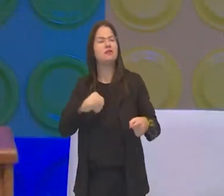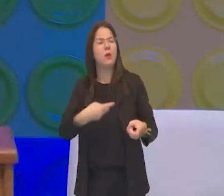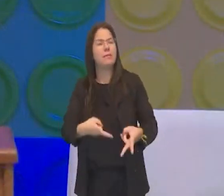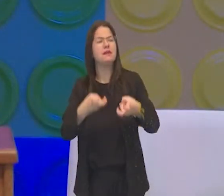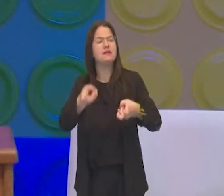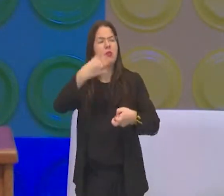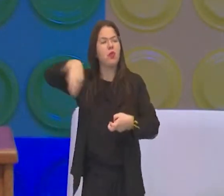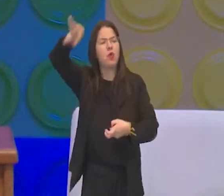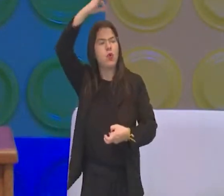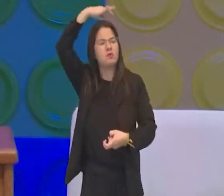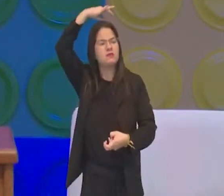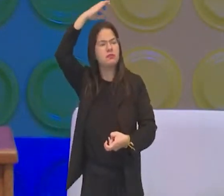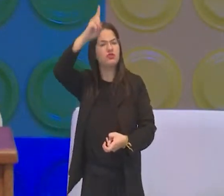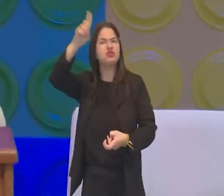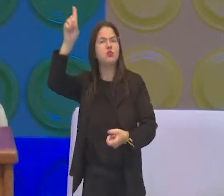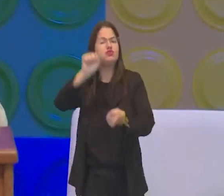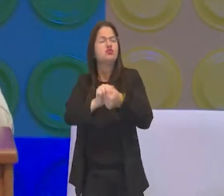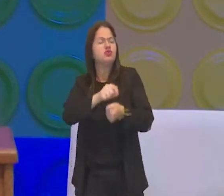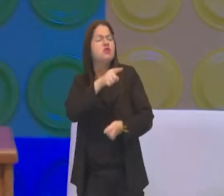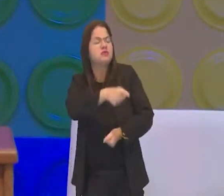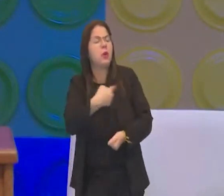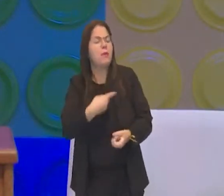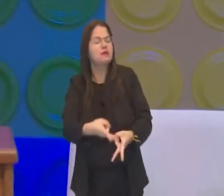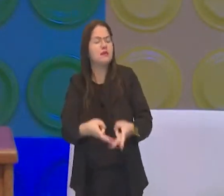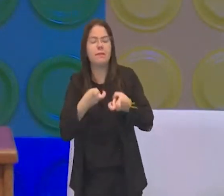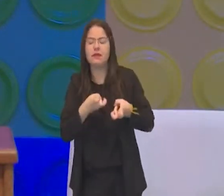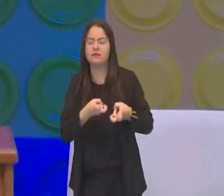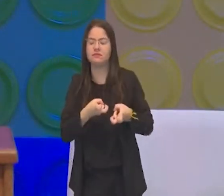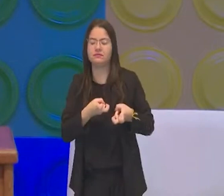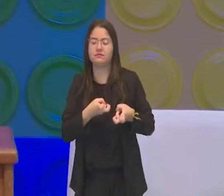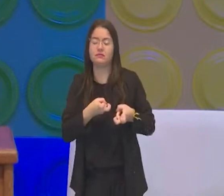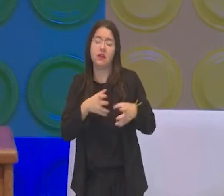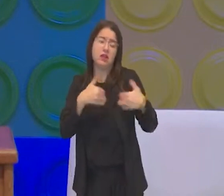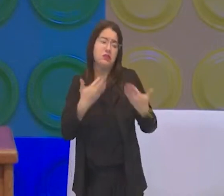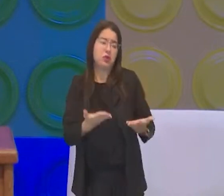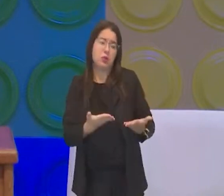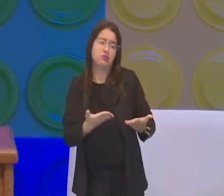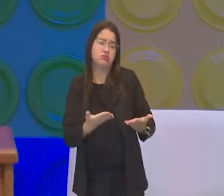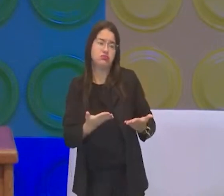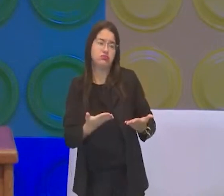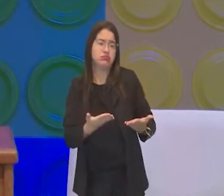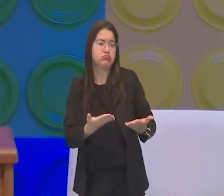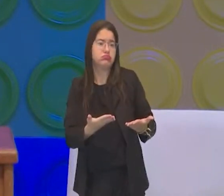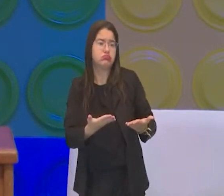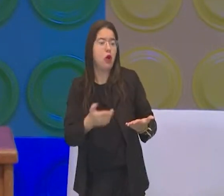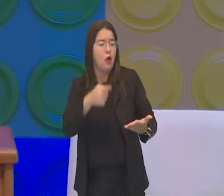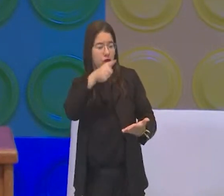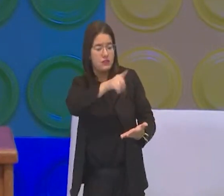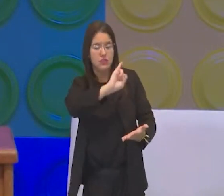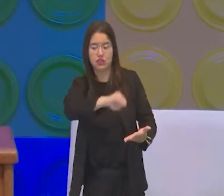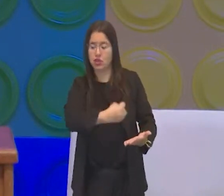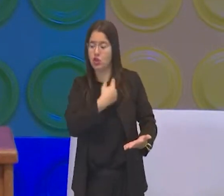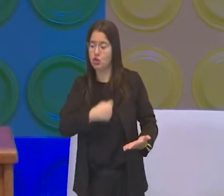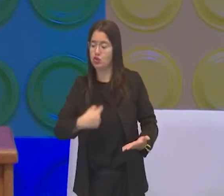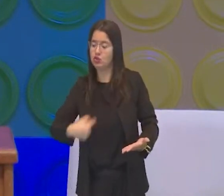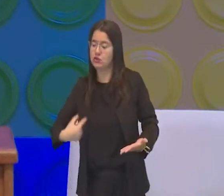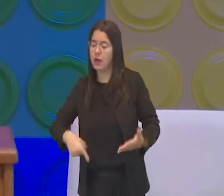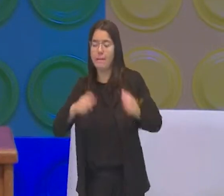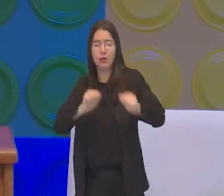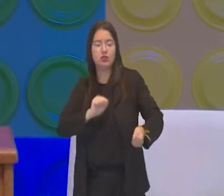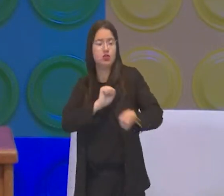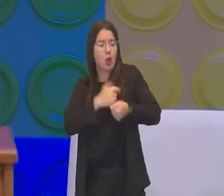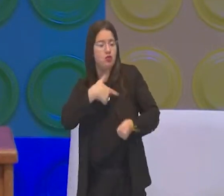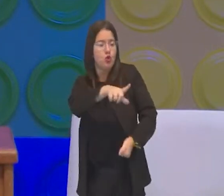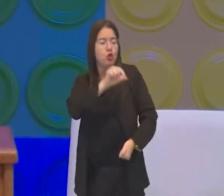Deus está em você, quem melhor para ser essa pessoa que vai levar tudo isso aí do que você? Eu